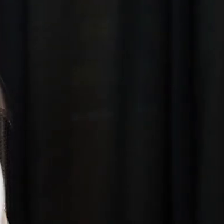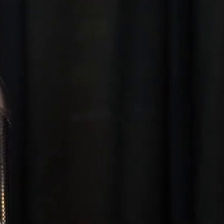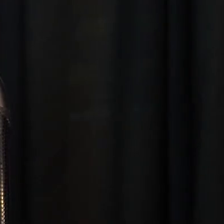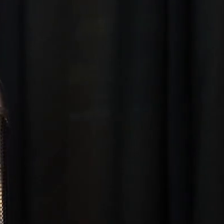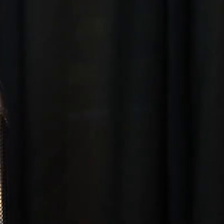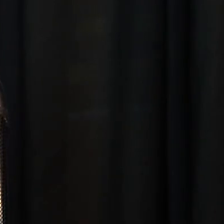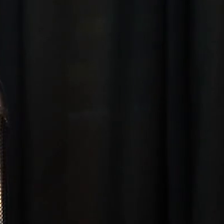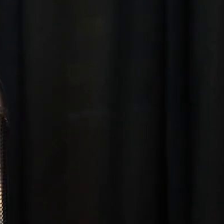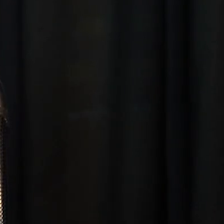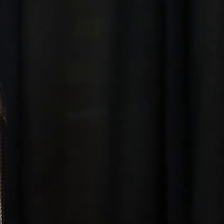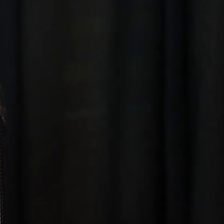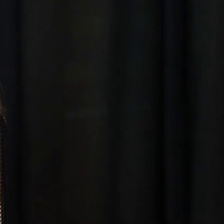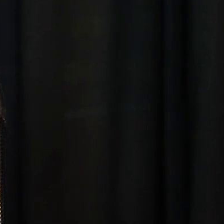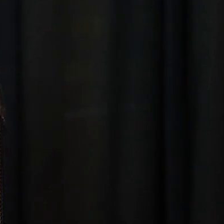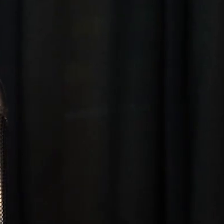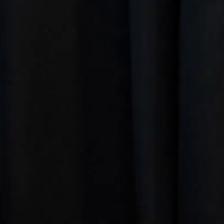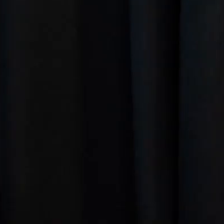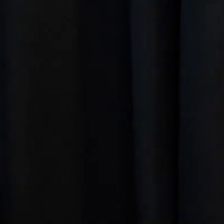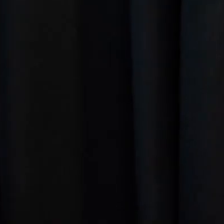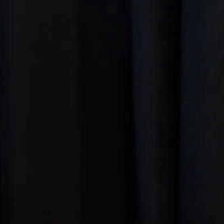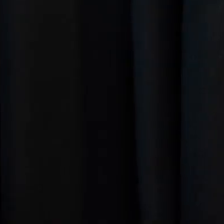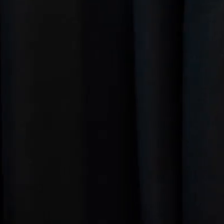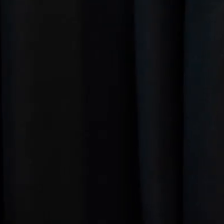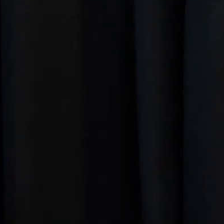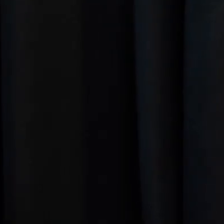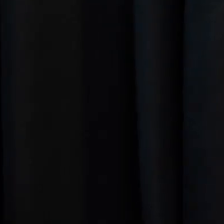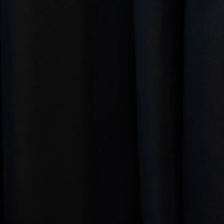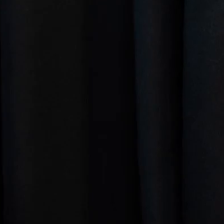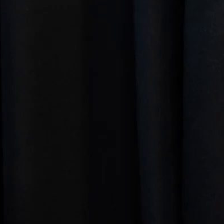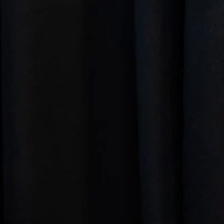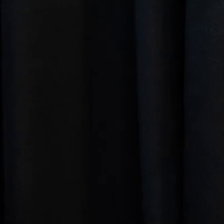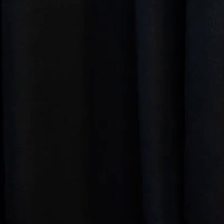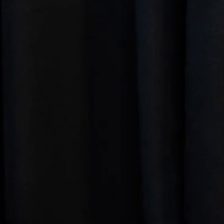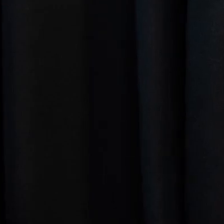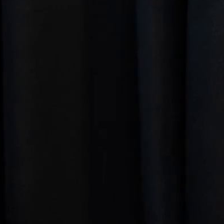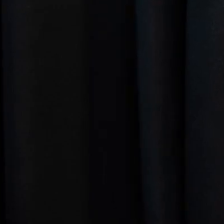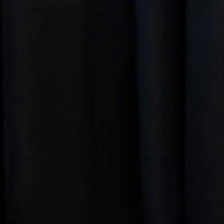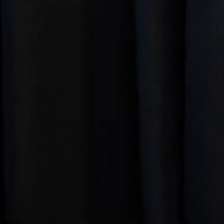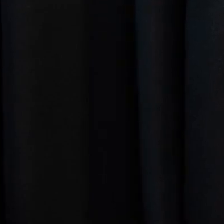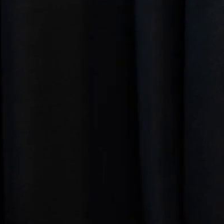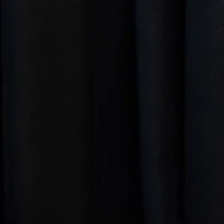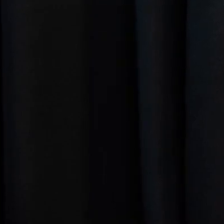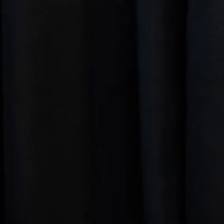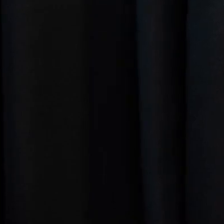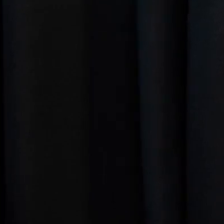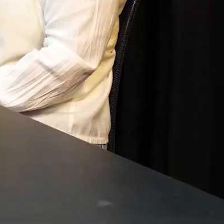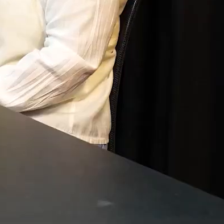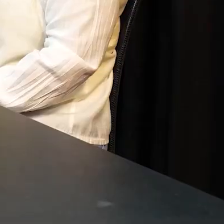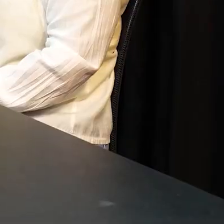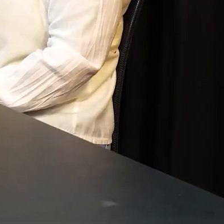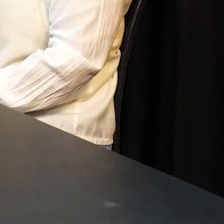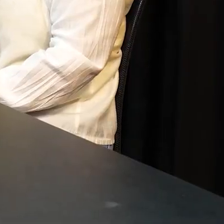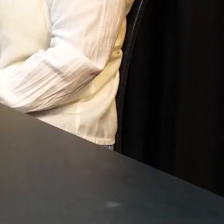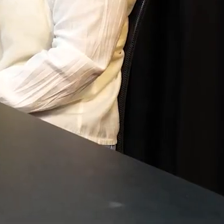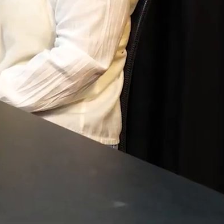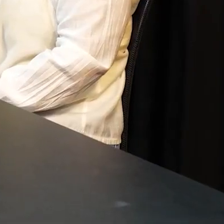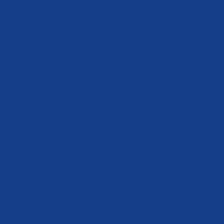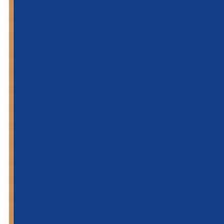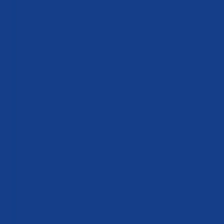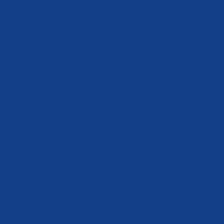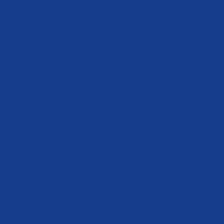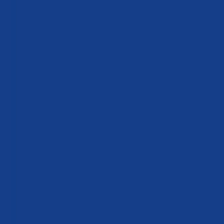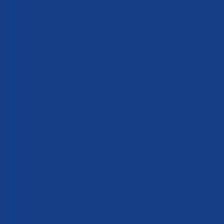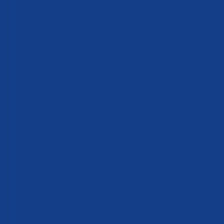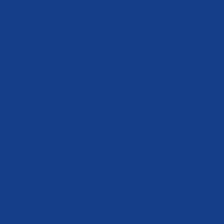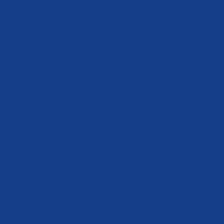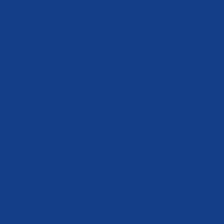Convidamos você para prosear com a gente. Para ouvir e contar histórias, para rir e se emocionar. Bora prosear!